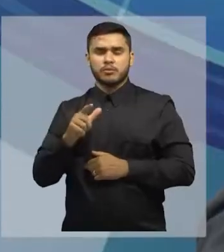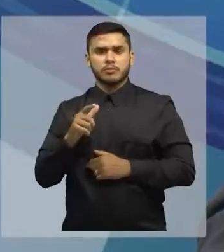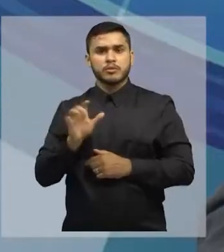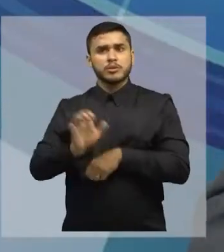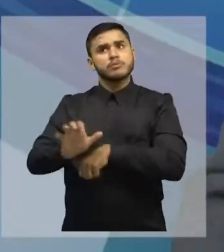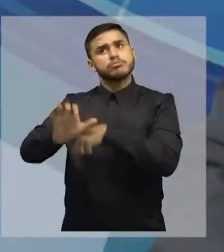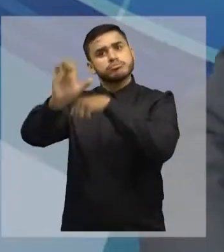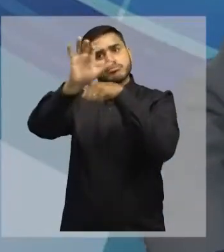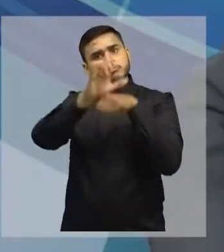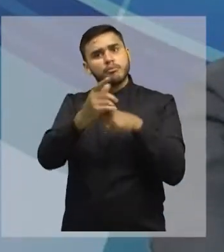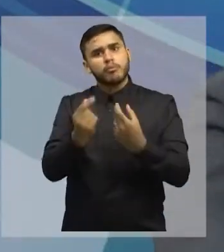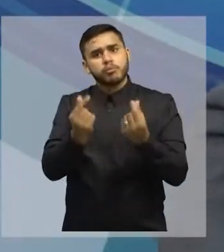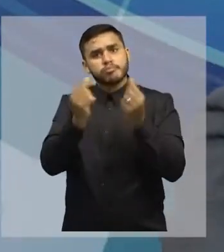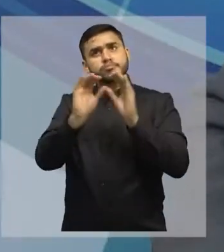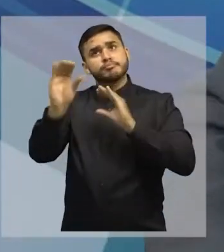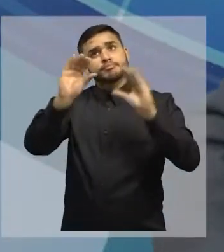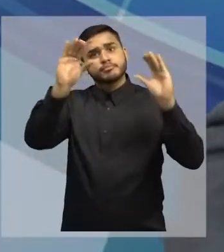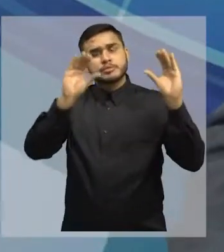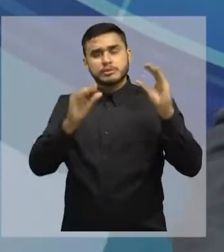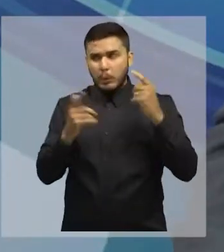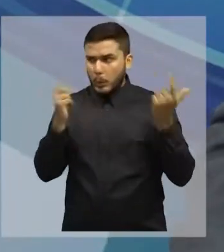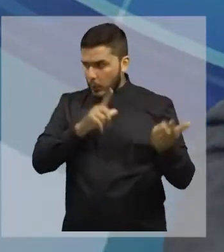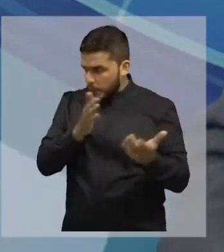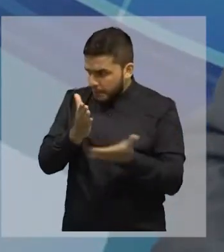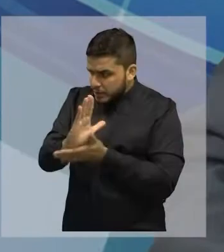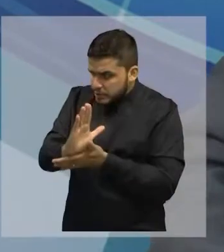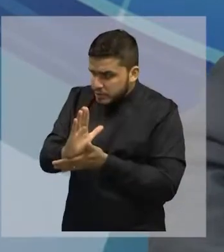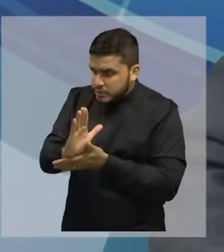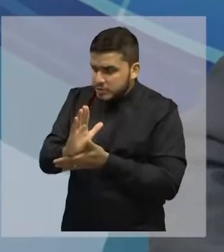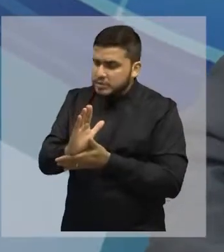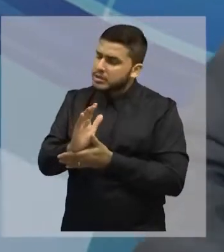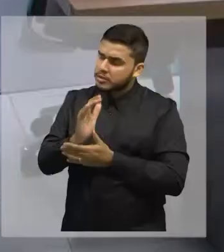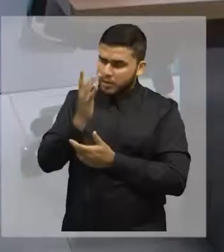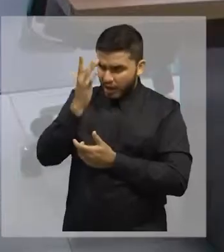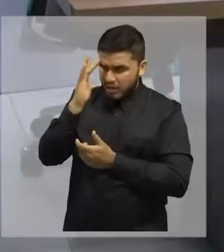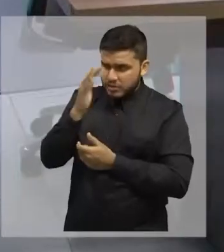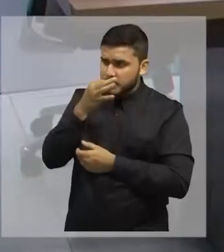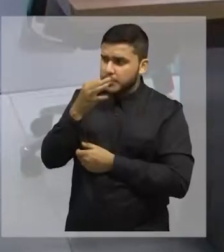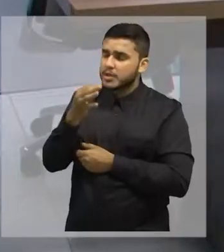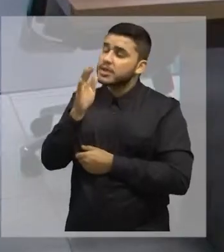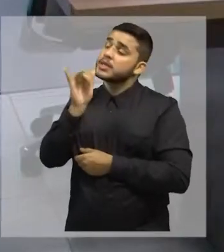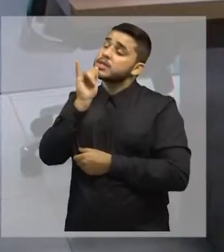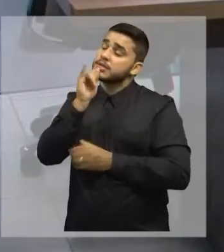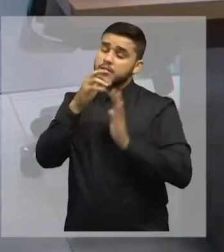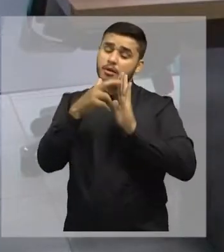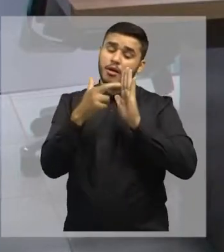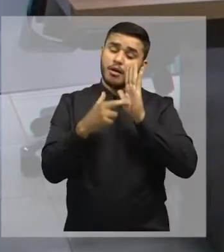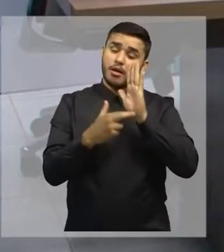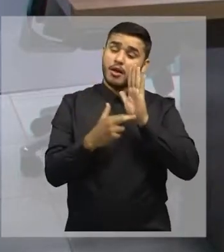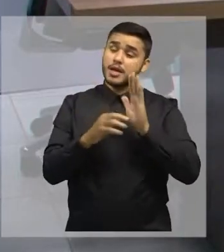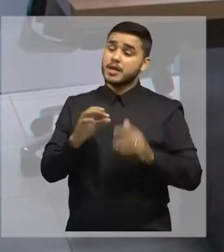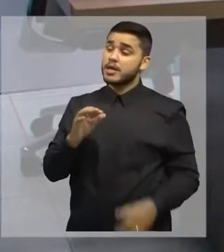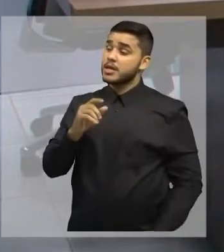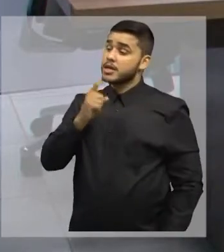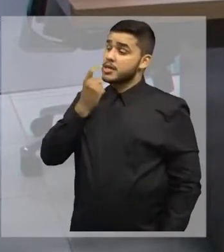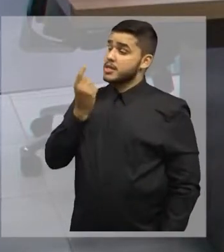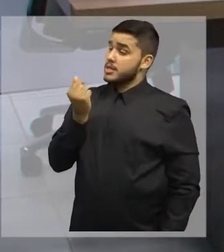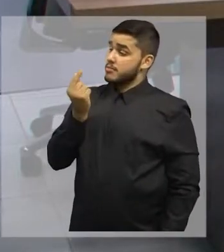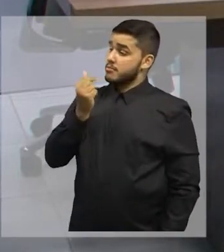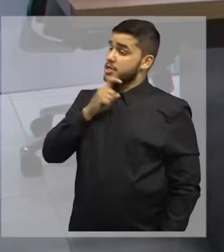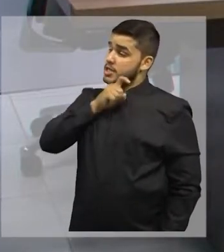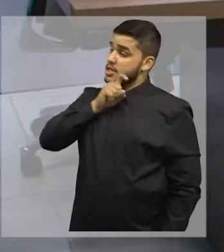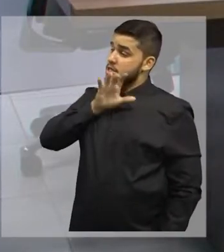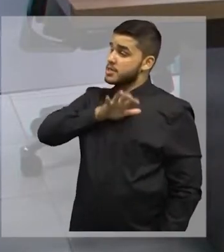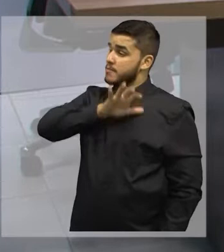tão importantes, tão sensíveis como essa? Notadamente a tributária, onde o poder do capital, esse